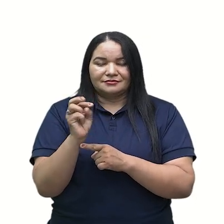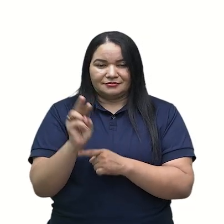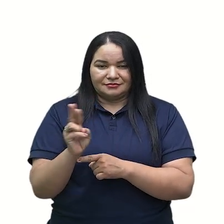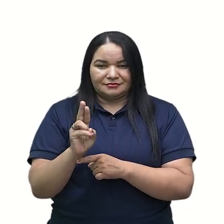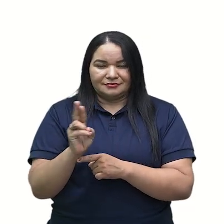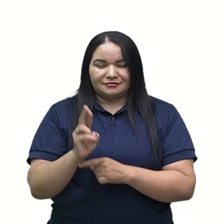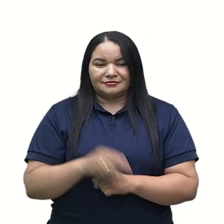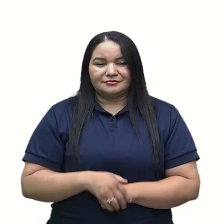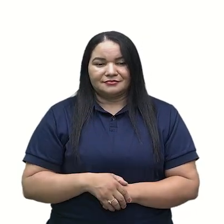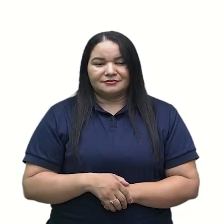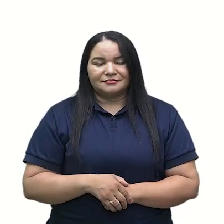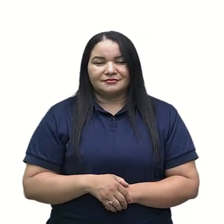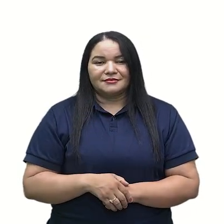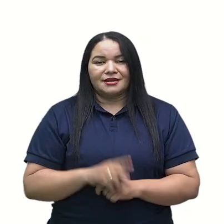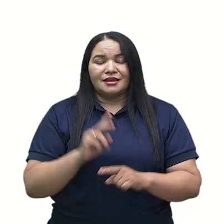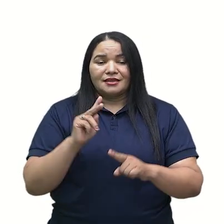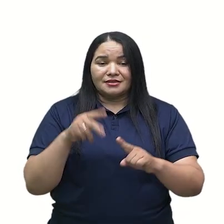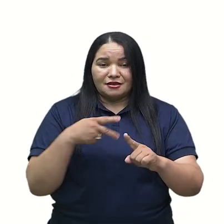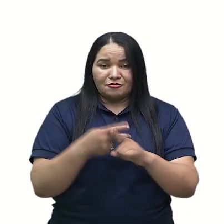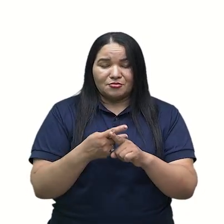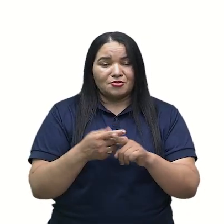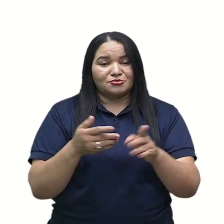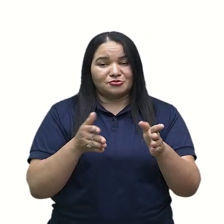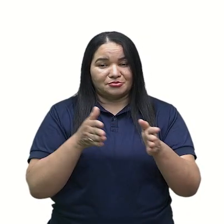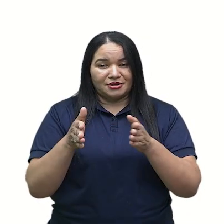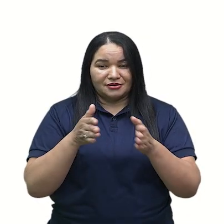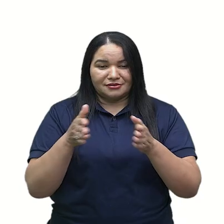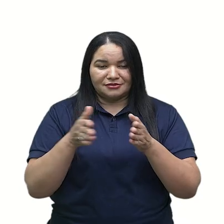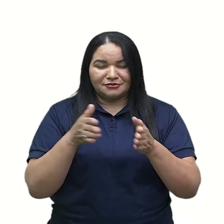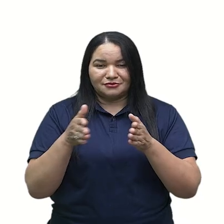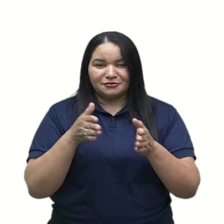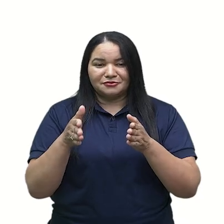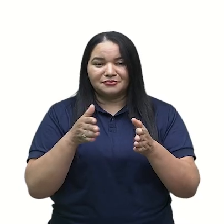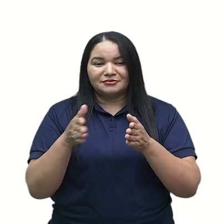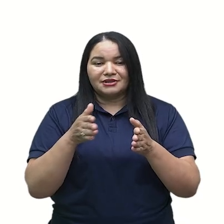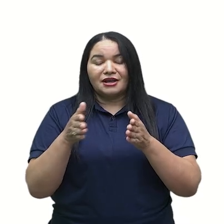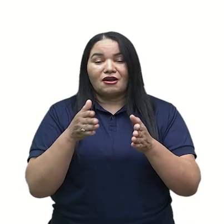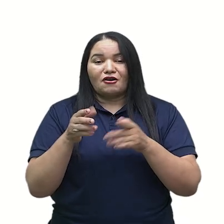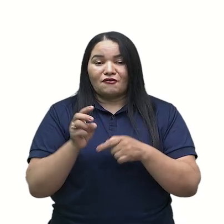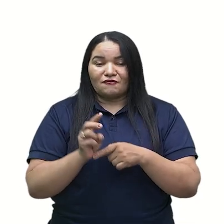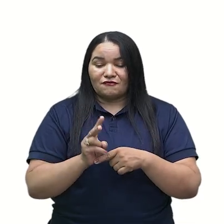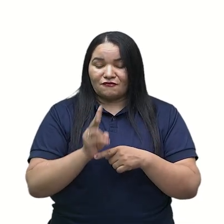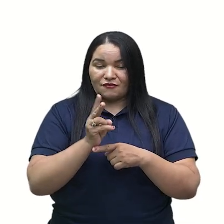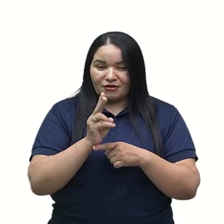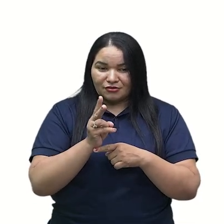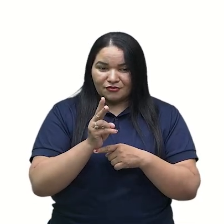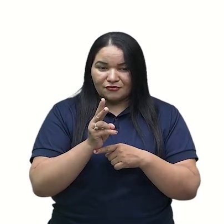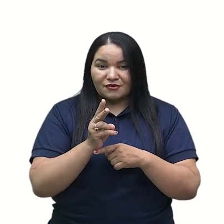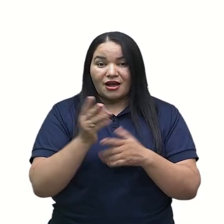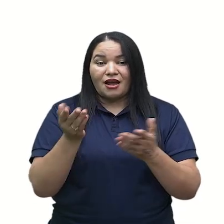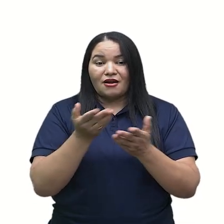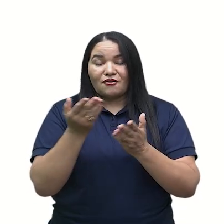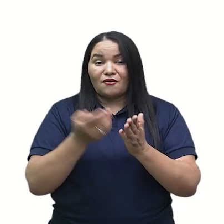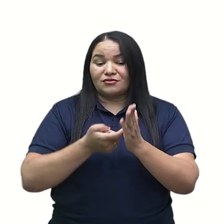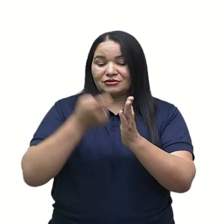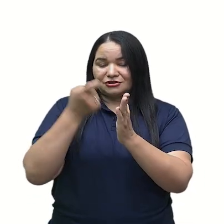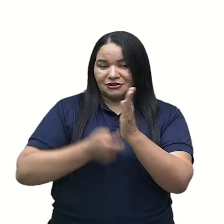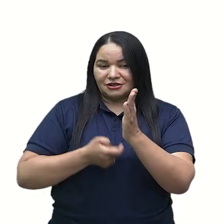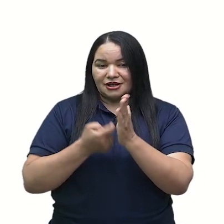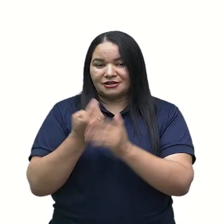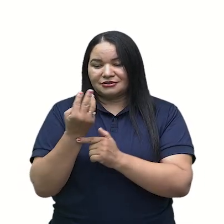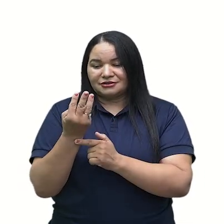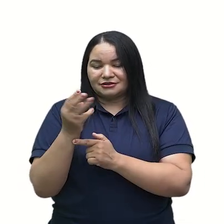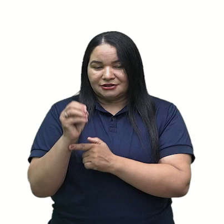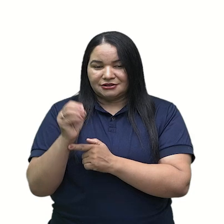R$130. Depois de um certo período, eu vou pegar esse valor e agora tirar